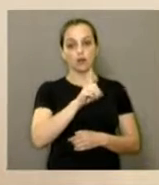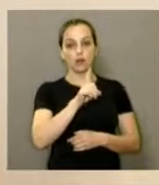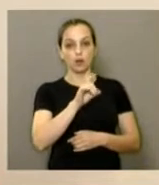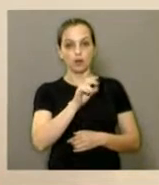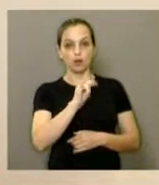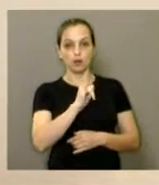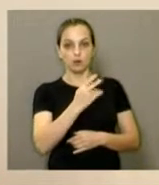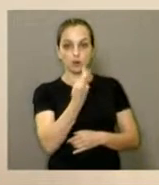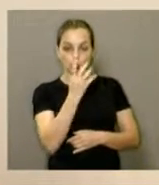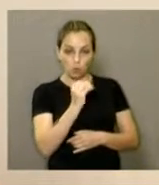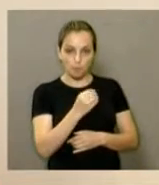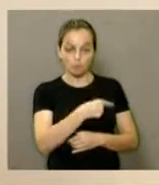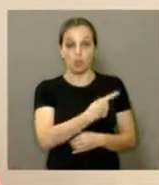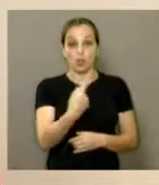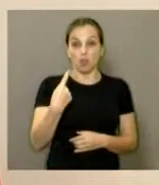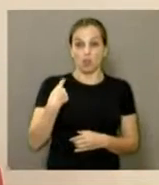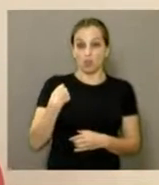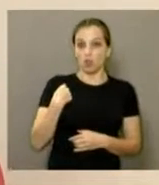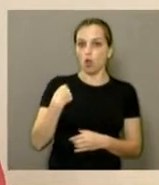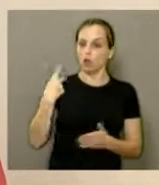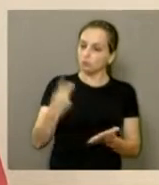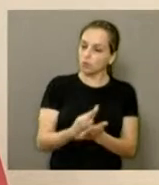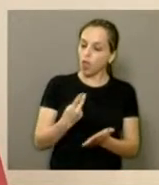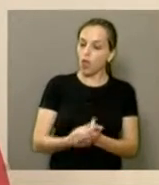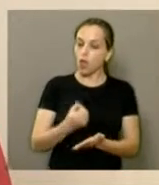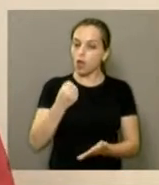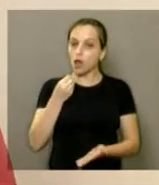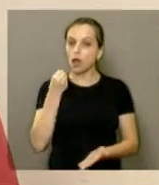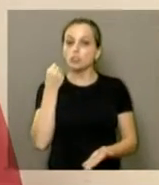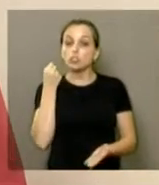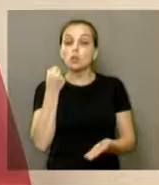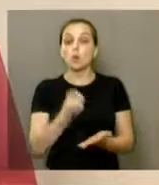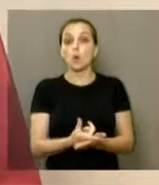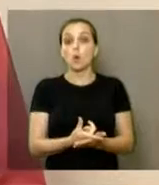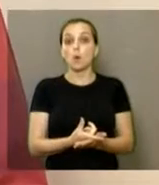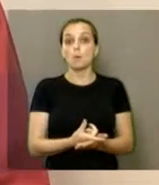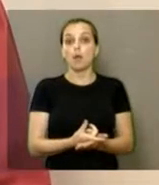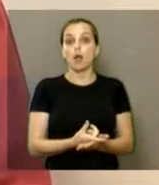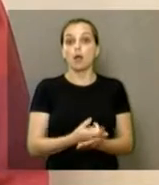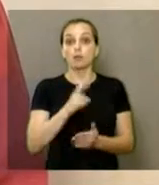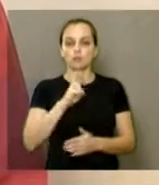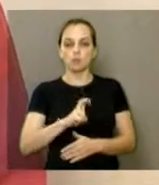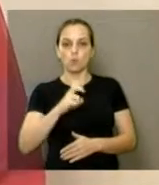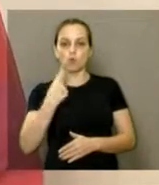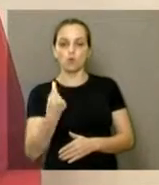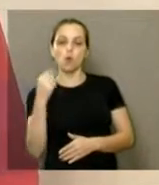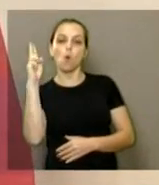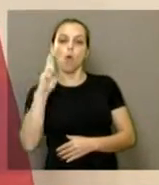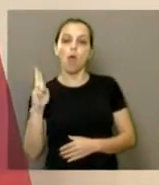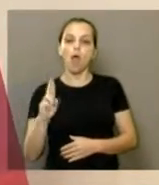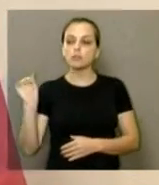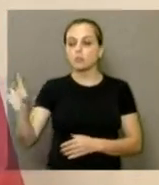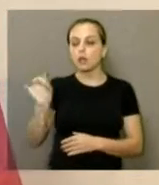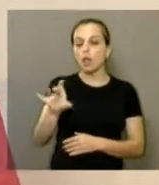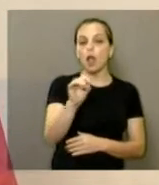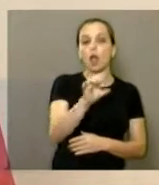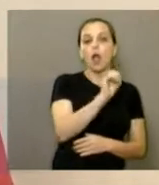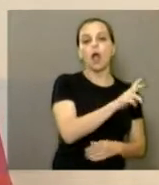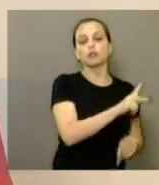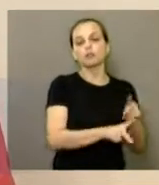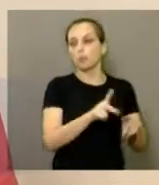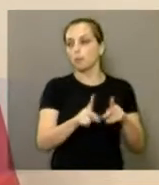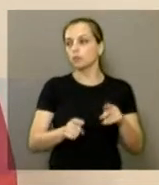Nós não achávamos justo cobrar R$ 51,00 de cada morador da cidade de Araraquara, porque essa